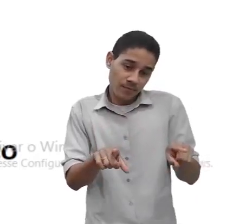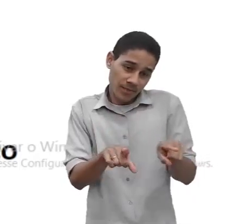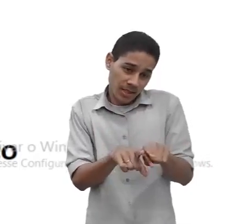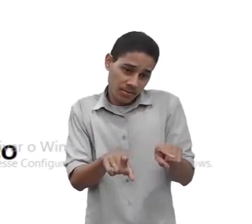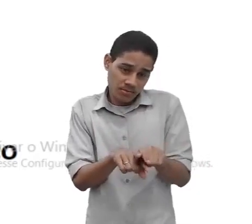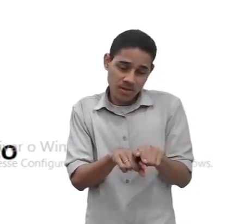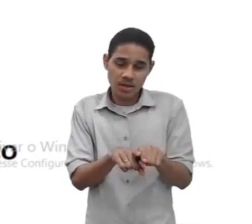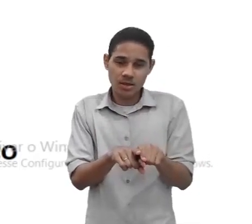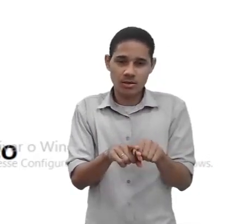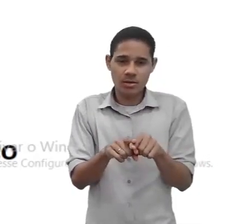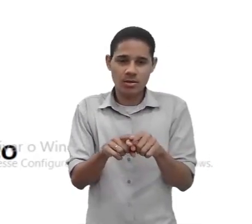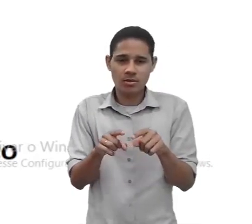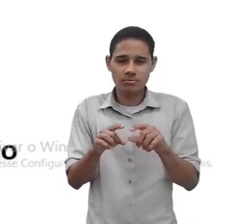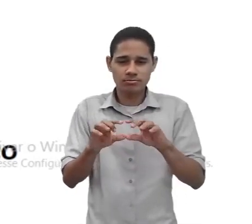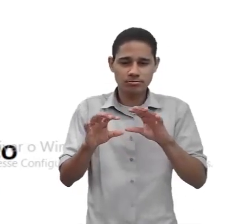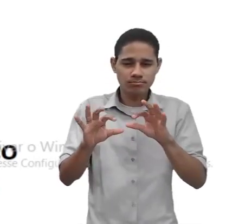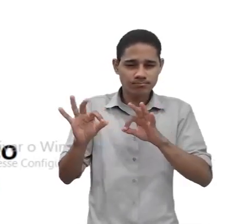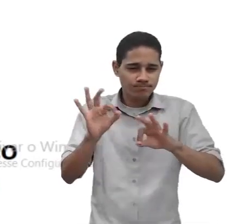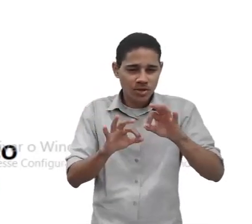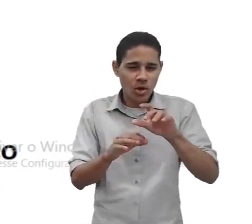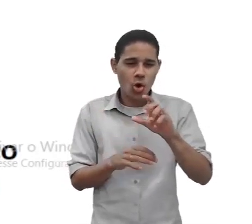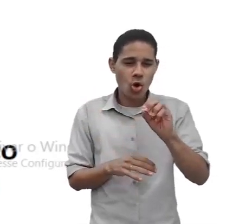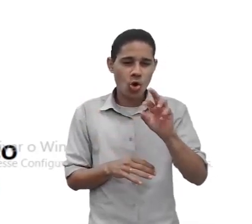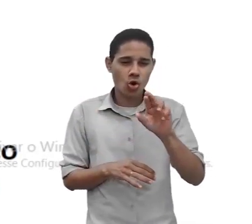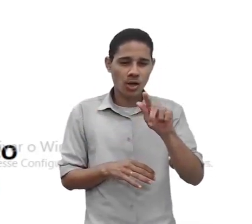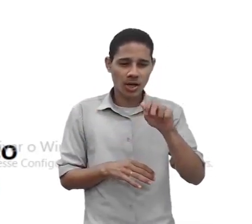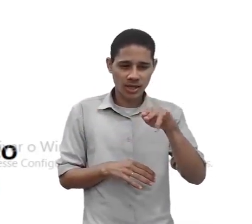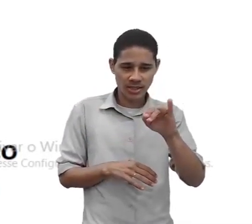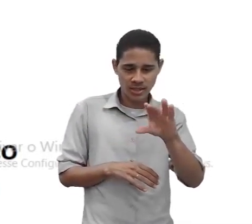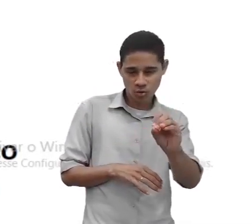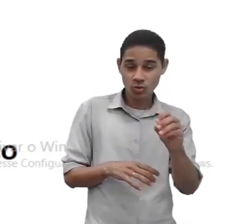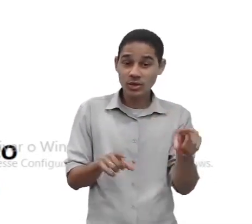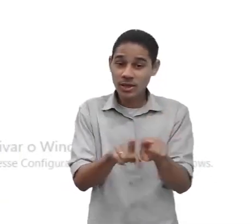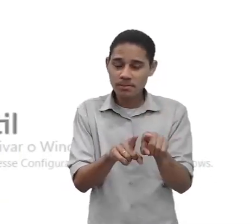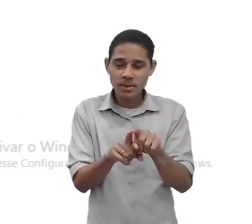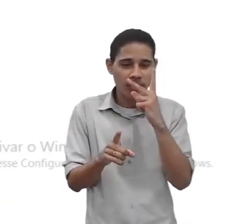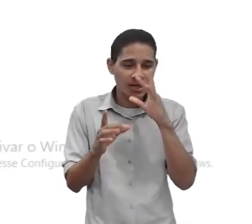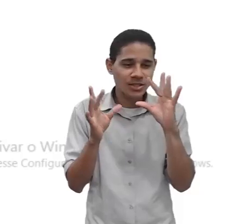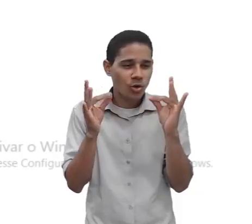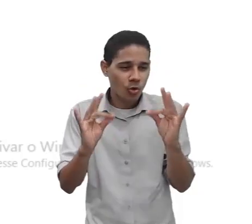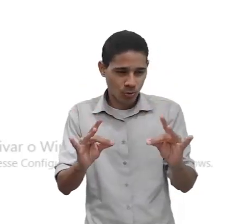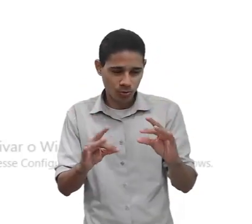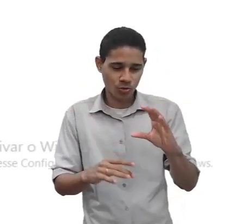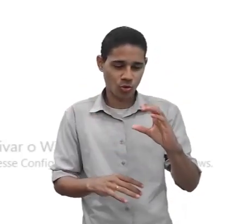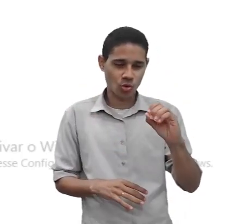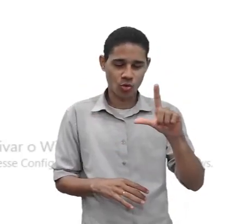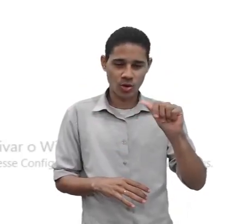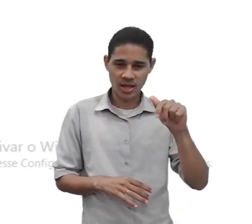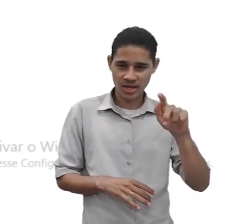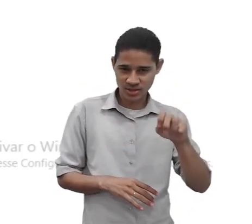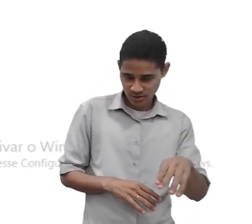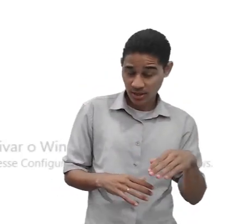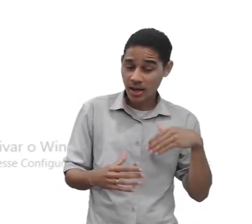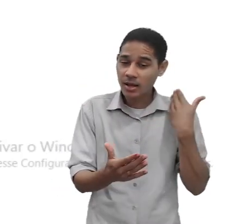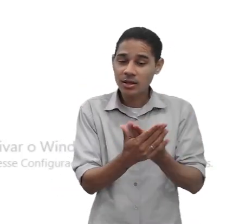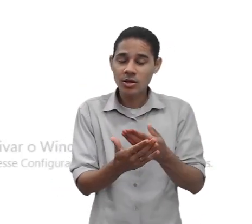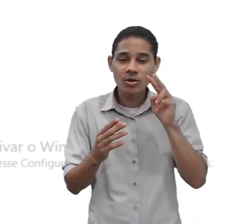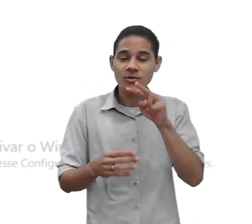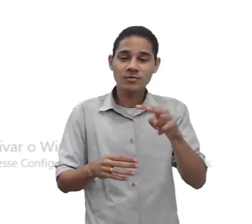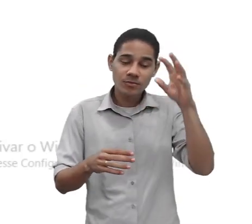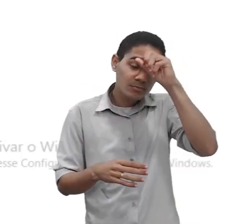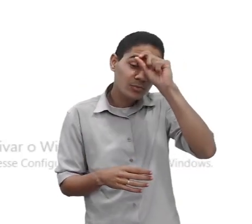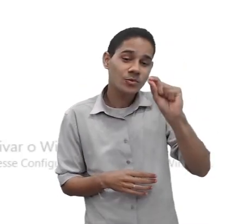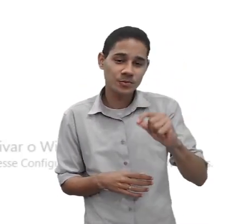efeito mais orgânico à composição e também serve para criar um efeito de colagem. Então, o que vimos hoje até agora? Vimos